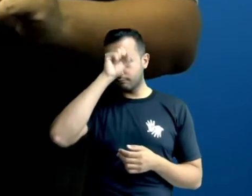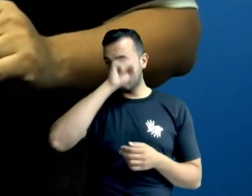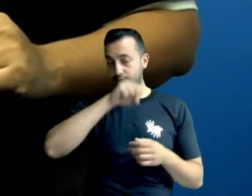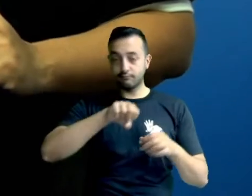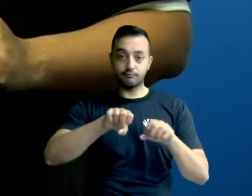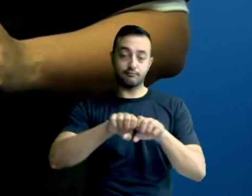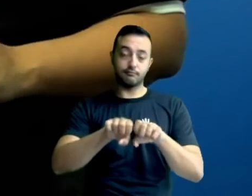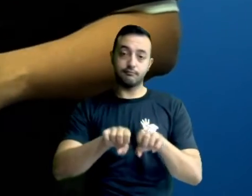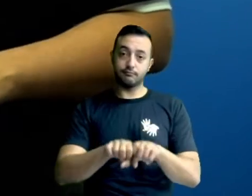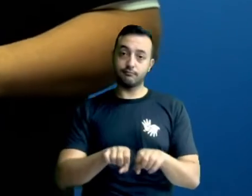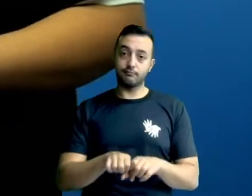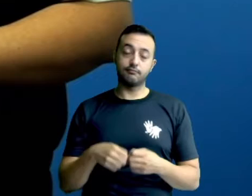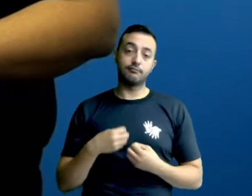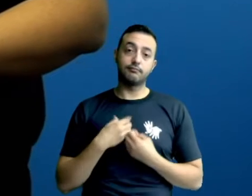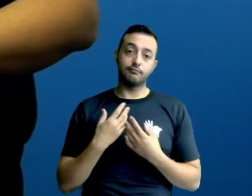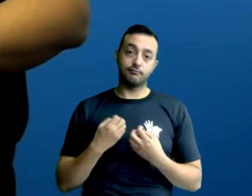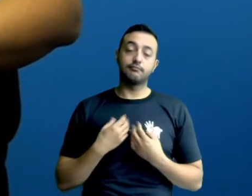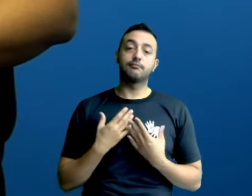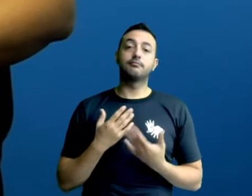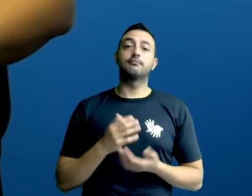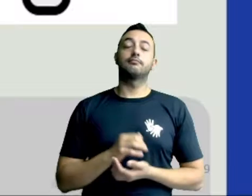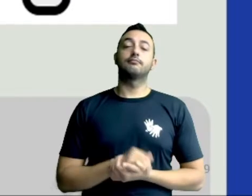estrutura dos poemas. Vamos lá?